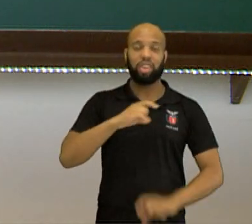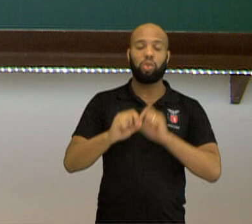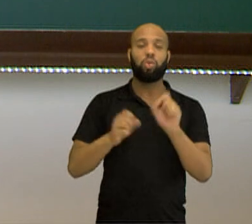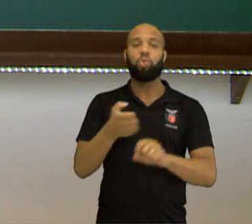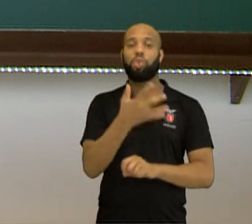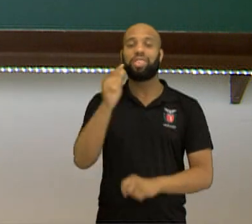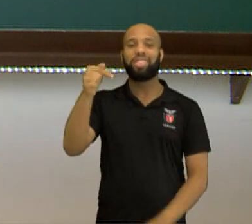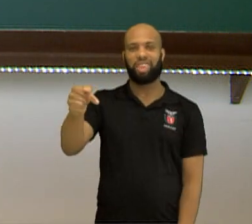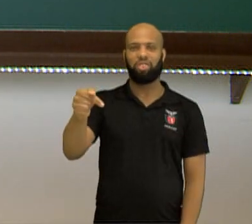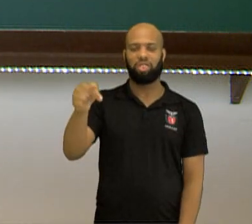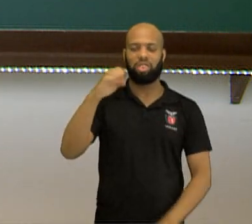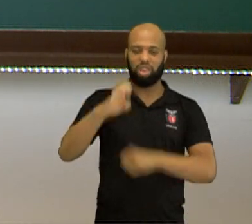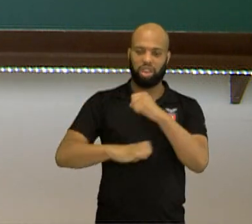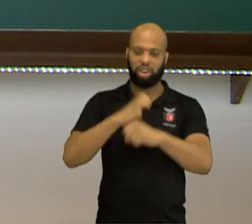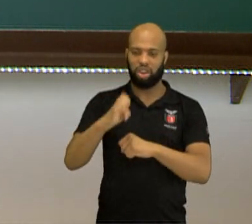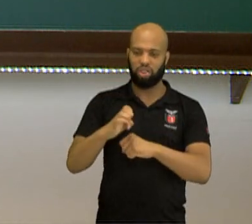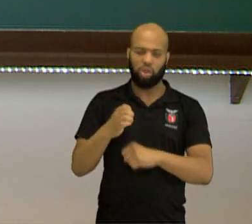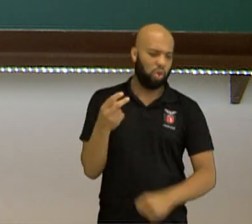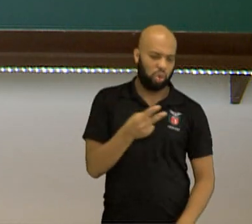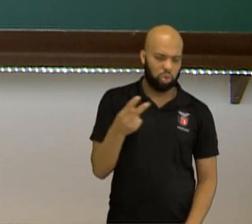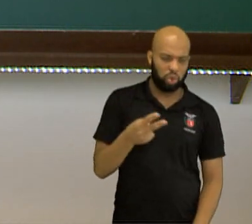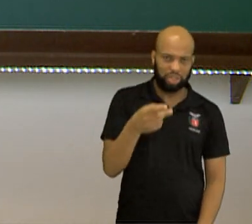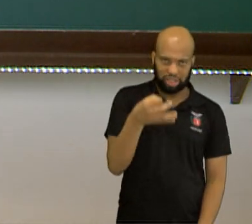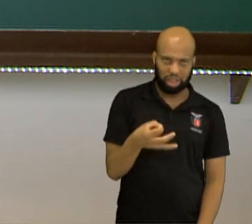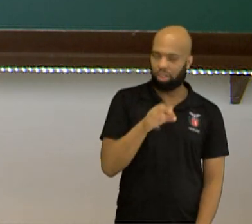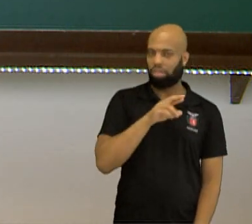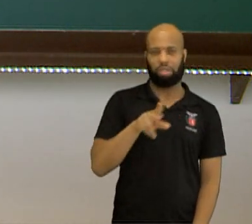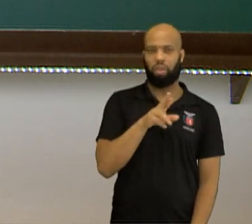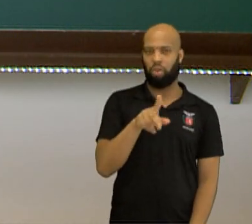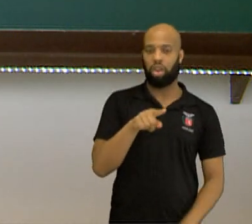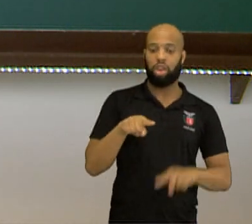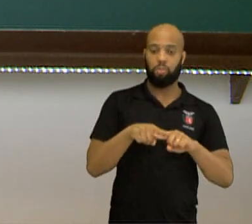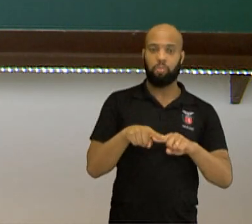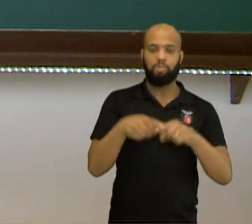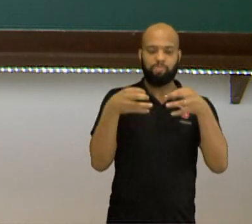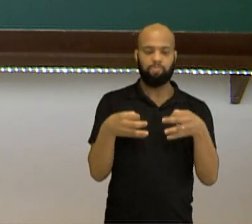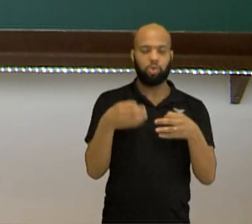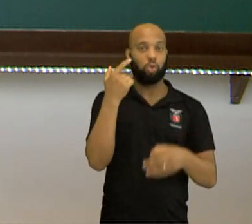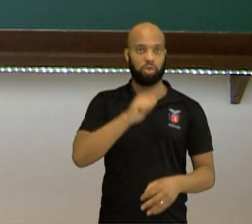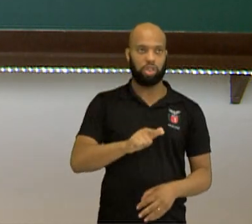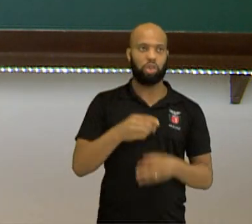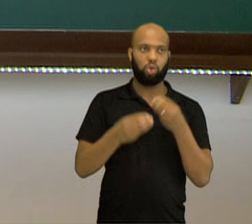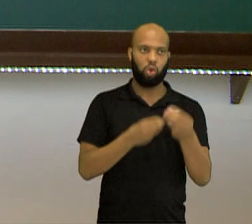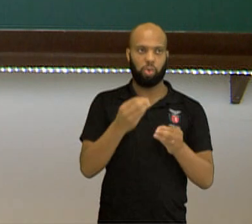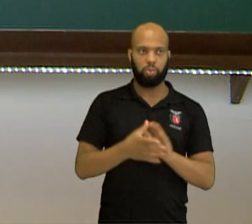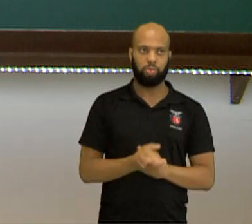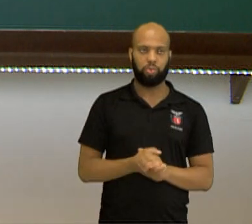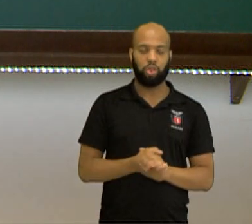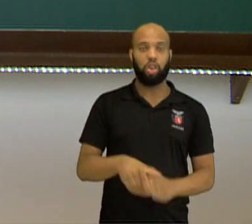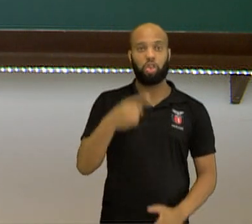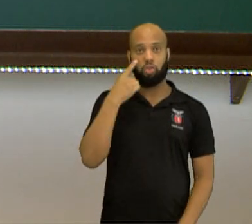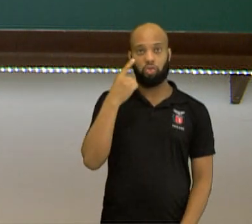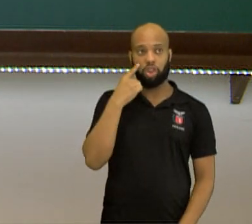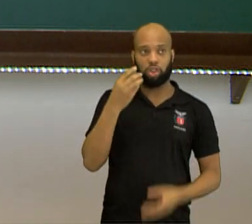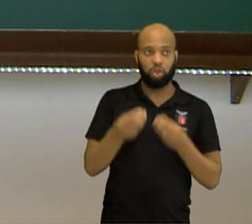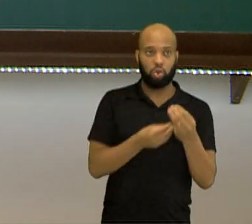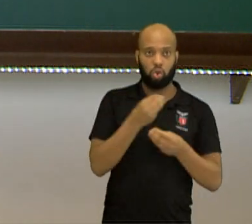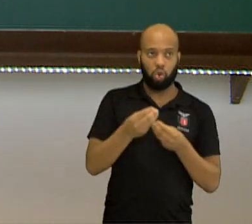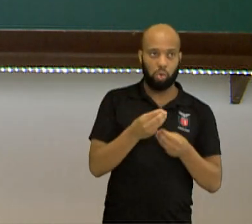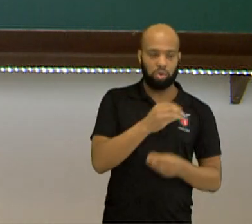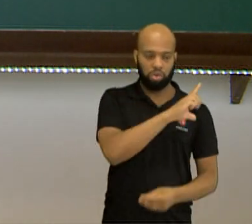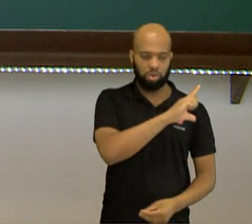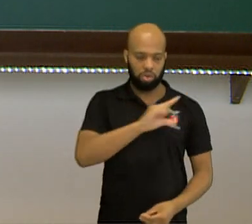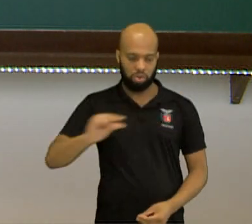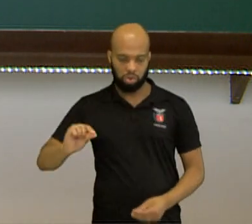Tanto o sódio quanto o cloro não estão estáveis, mas eles podem alcançar a estabilidade. Primeiro, entendam aqui a distribuição disso que eu